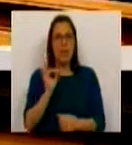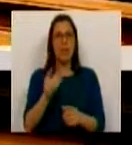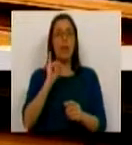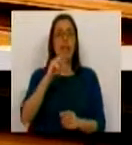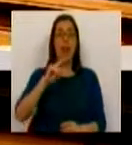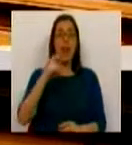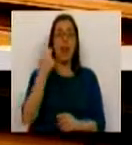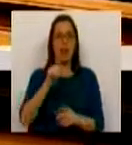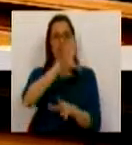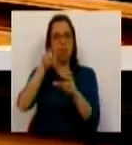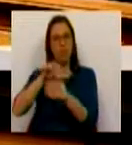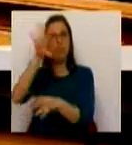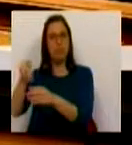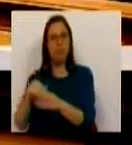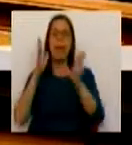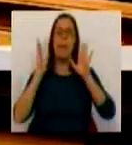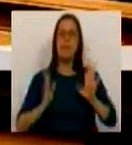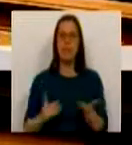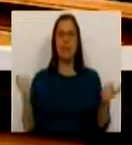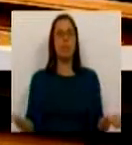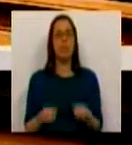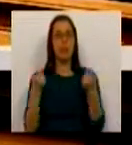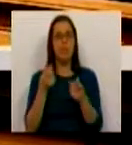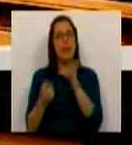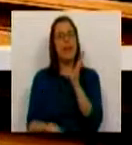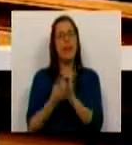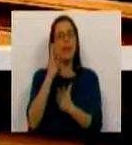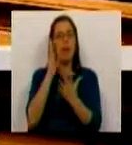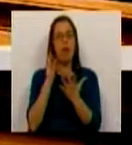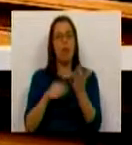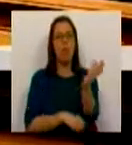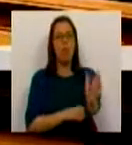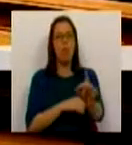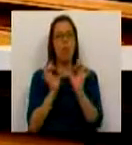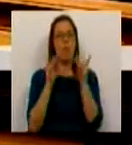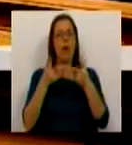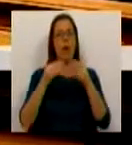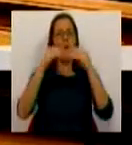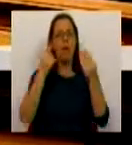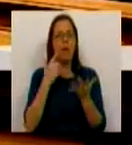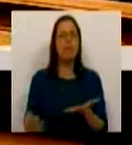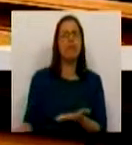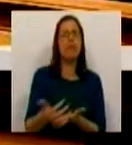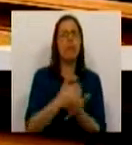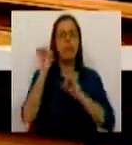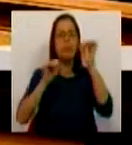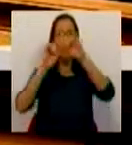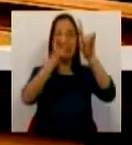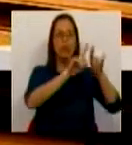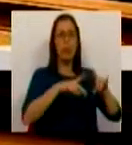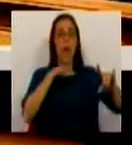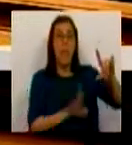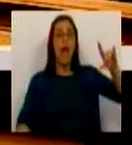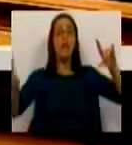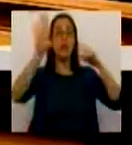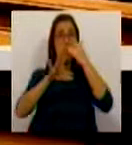o Inatel. Entendemos ainda que é necessário promover a criação de uma plataforma de inventariação do património a nível